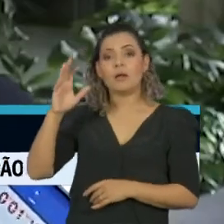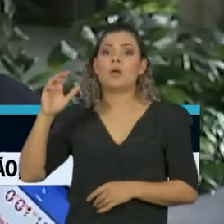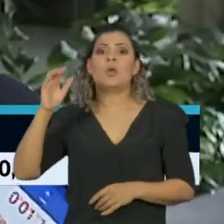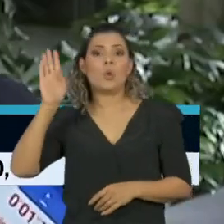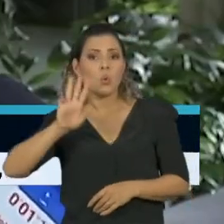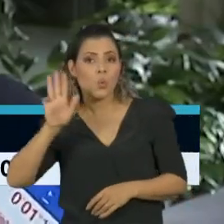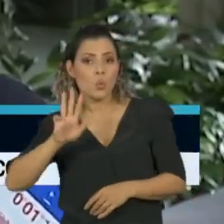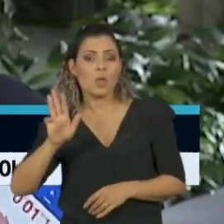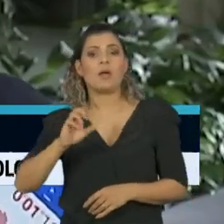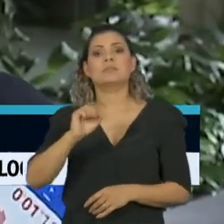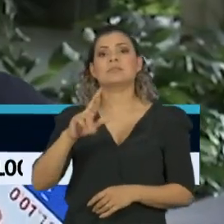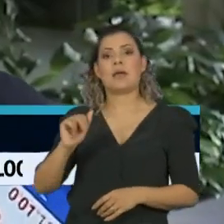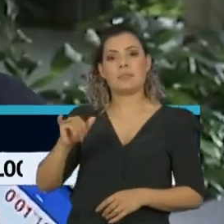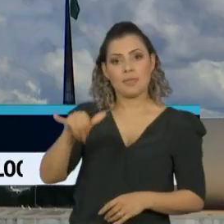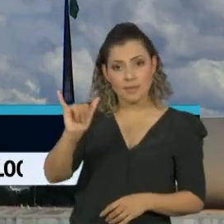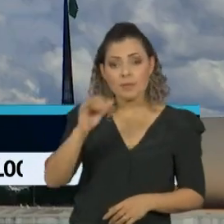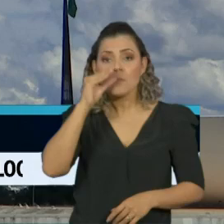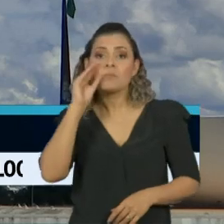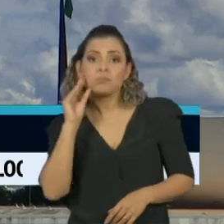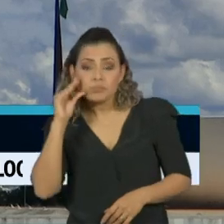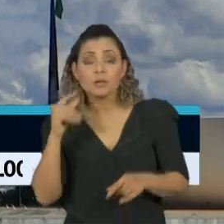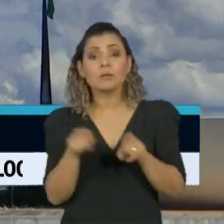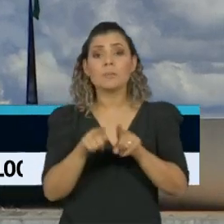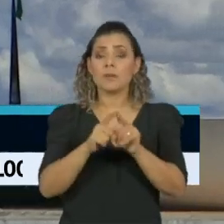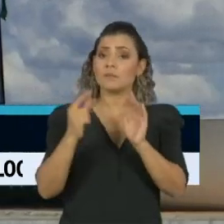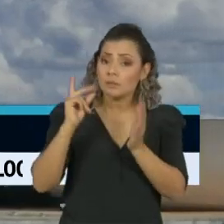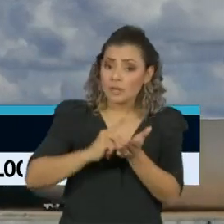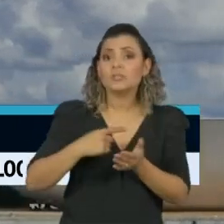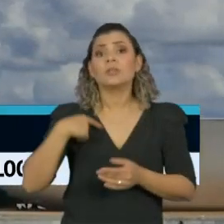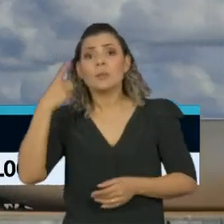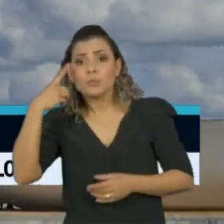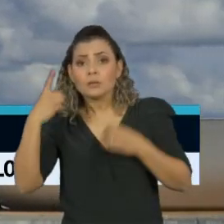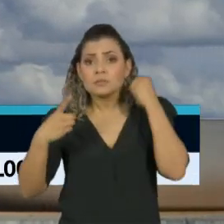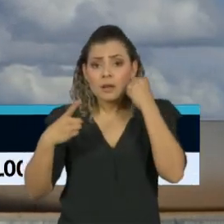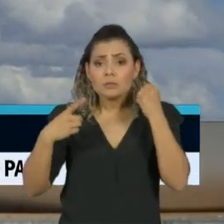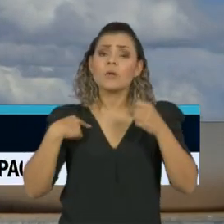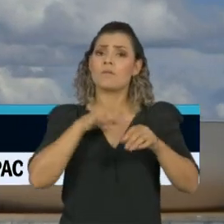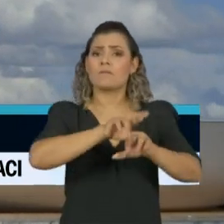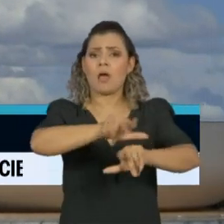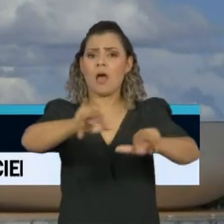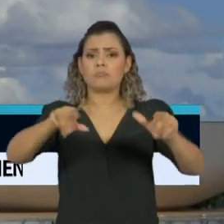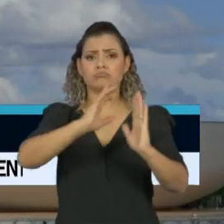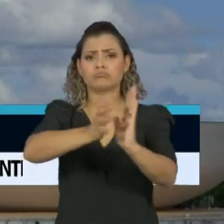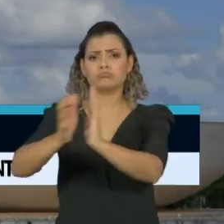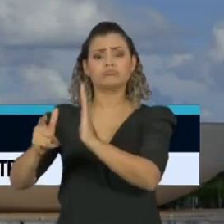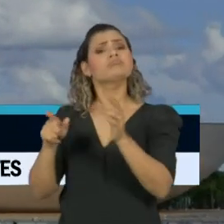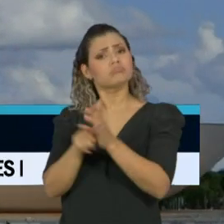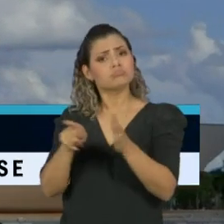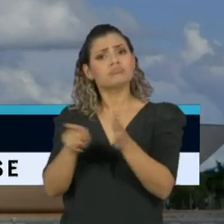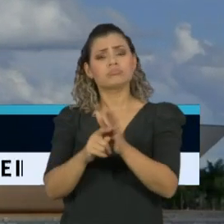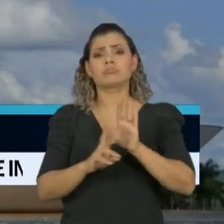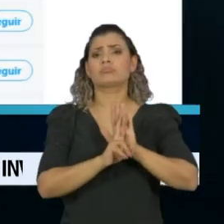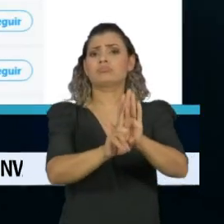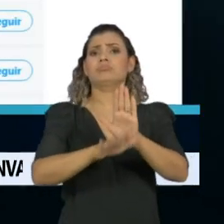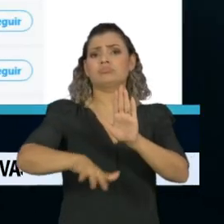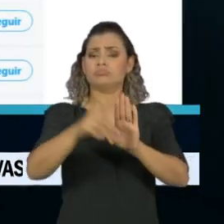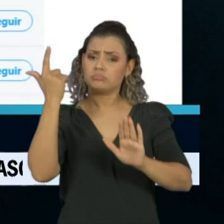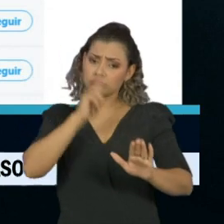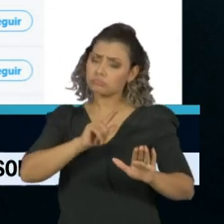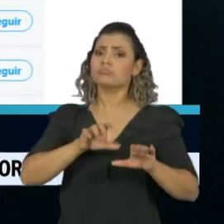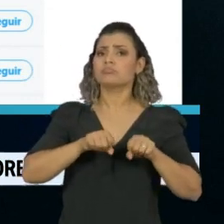devolução o senador davi alcolumbre recebeu o apoio de senadores e deputados de vários partidos e também de entidades representativas